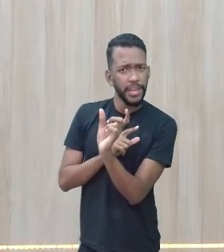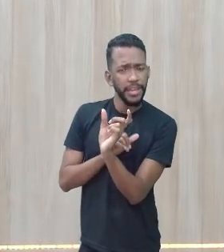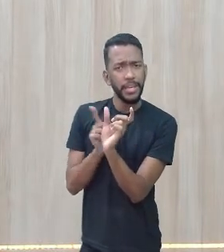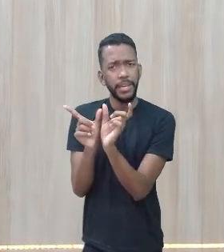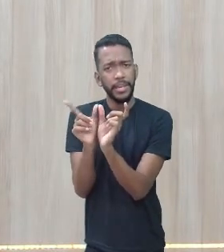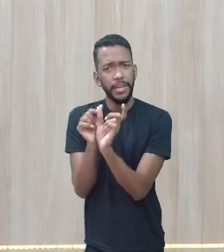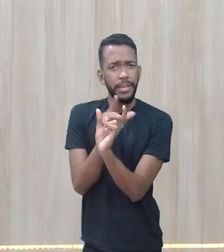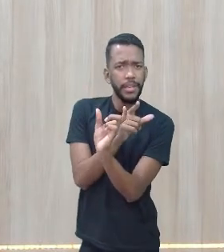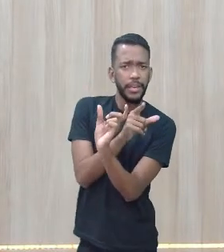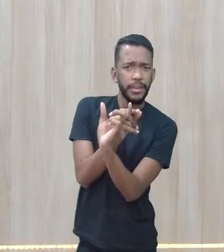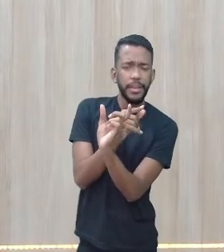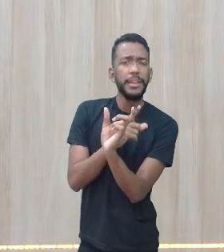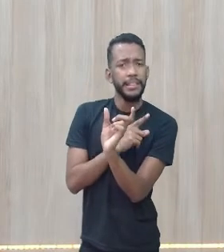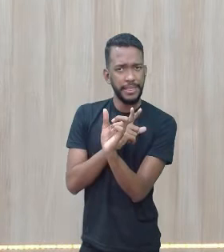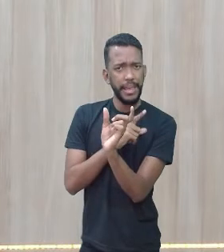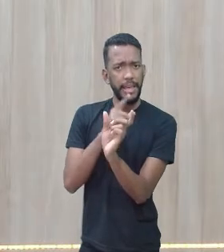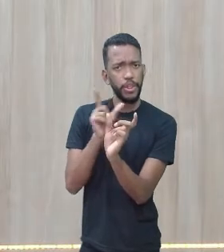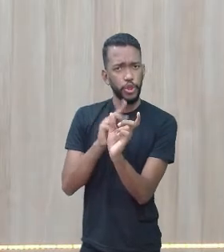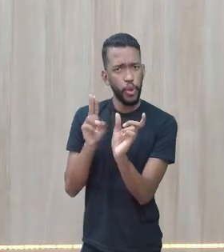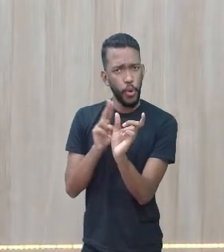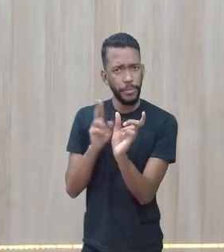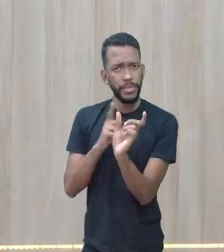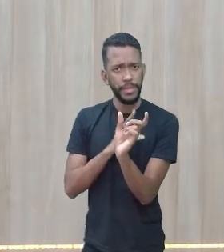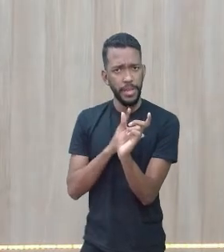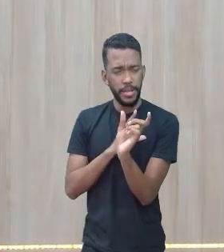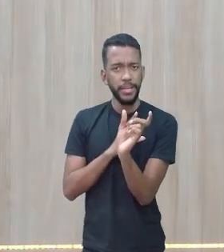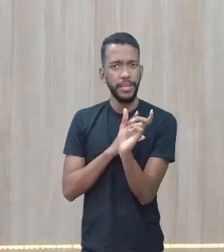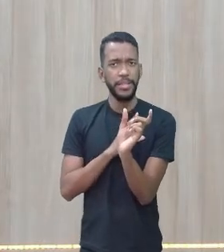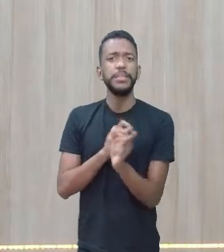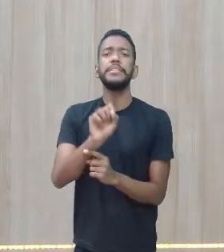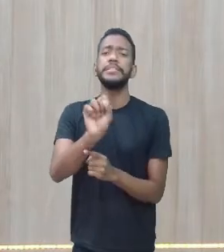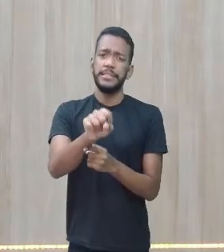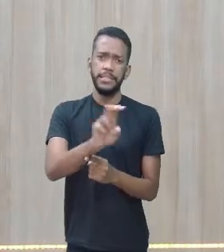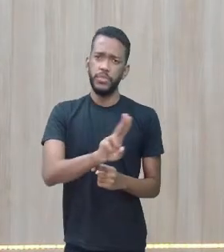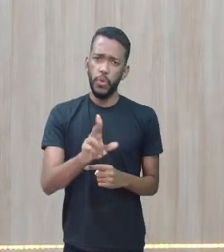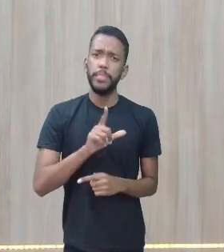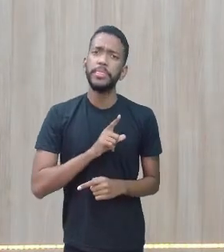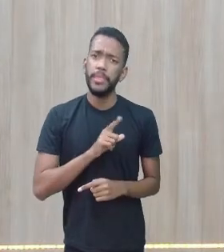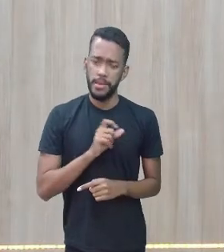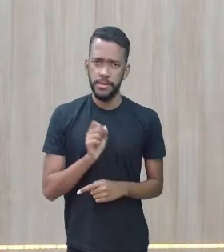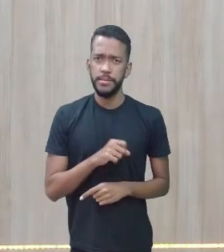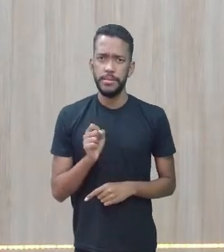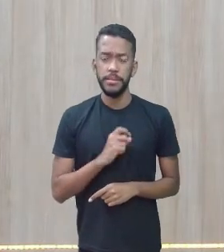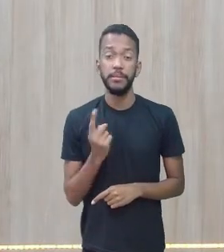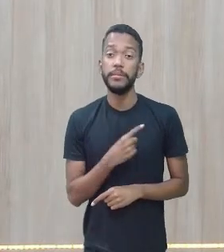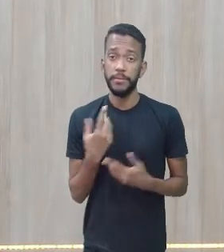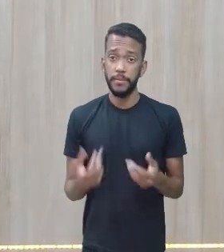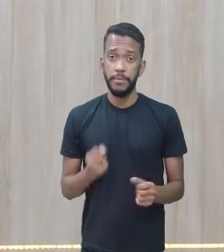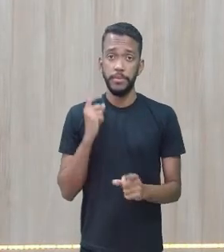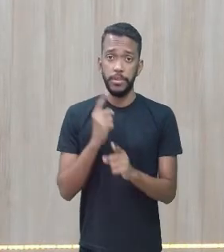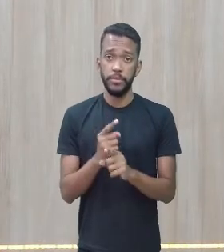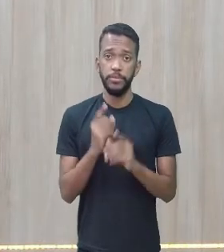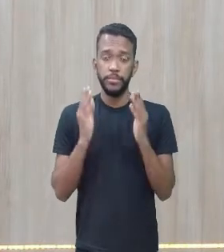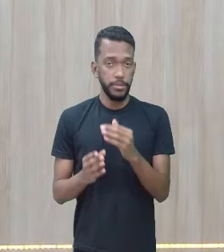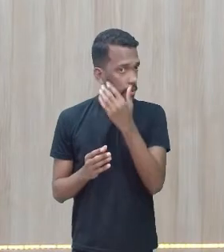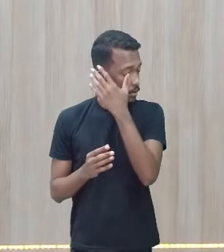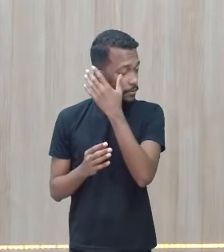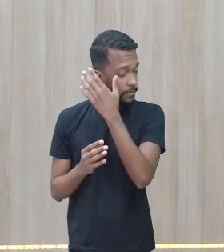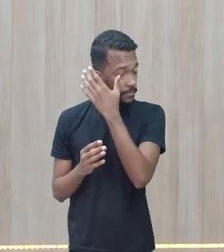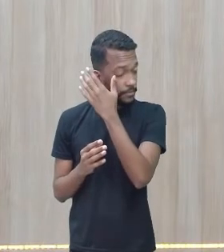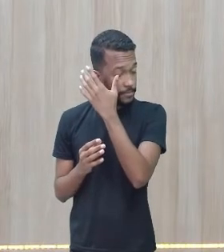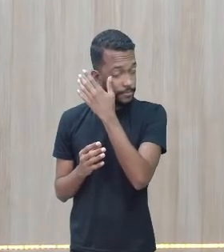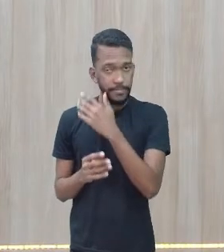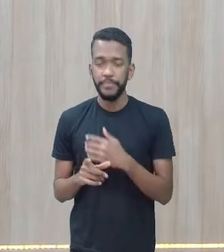dentro do processo de formação de palavra, tem sim nome. E nós vamos descobrir quem são eles, não